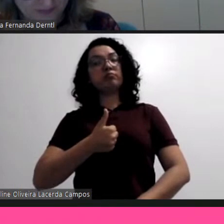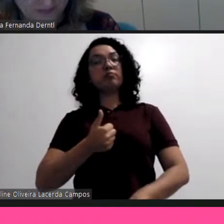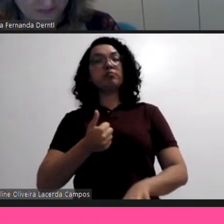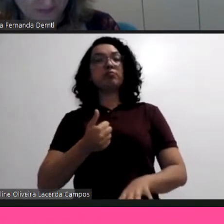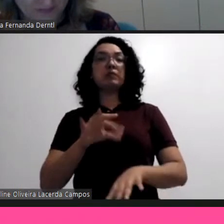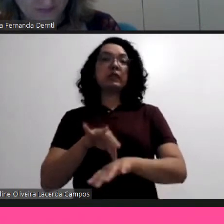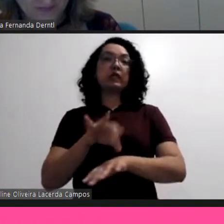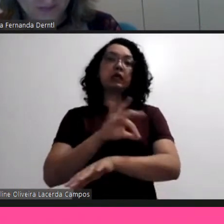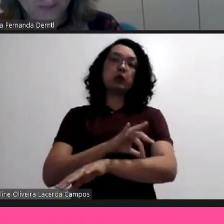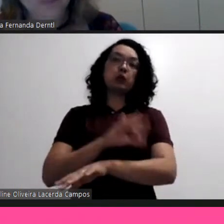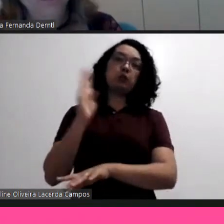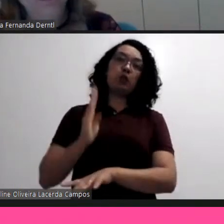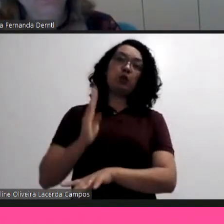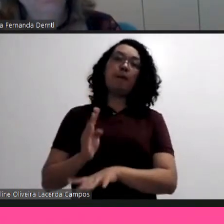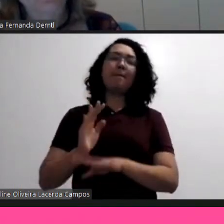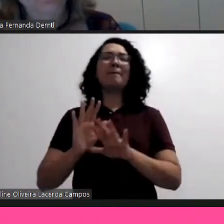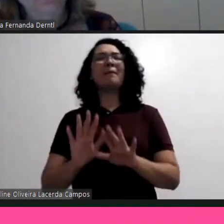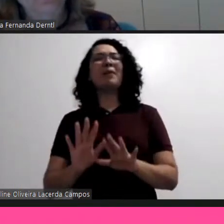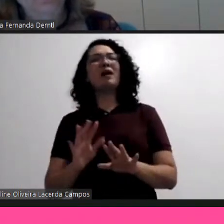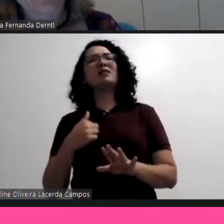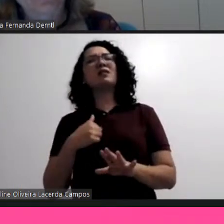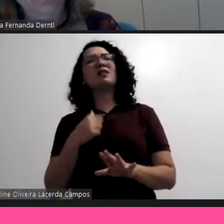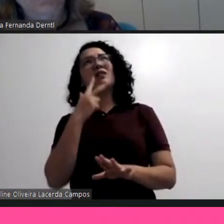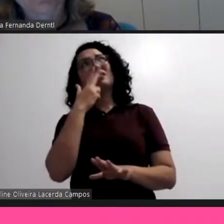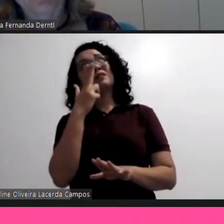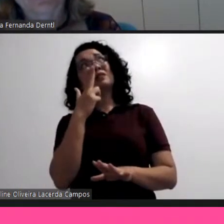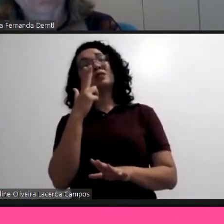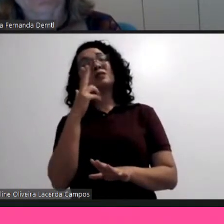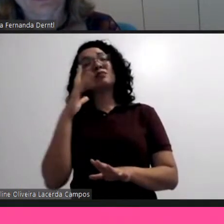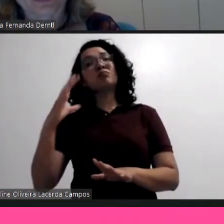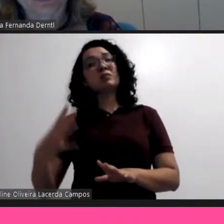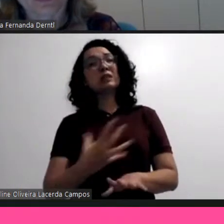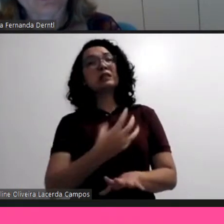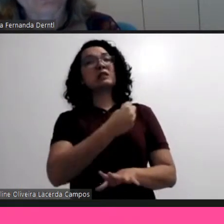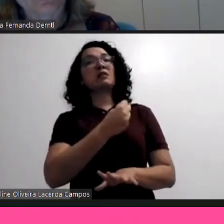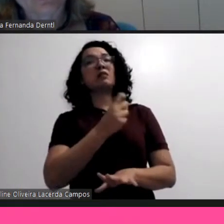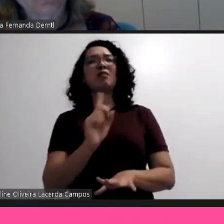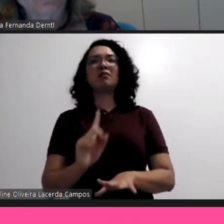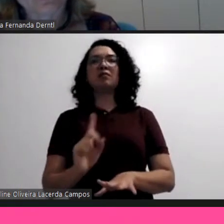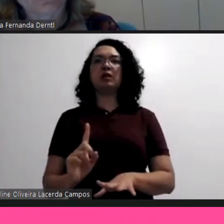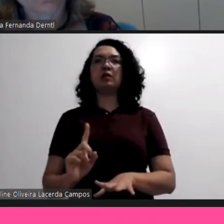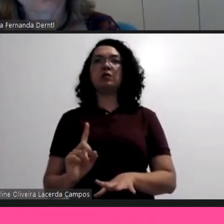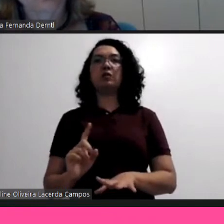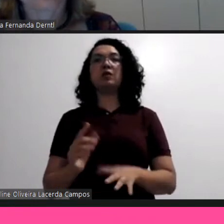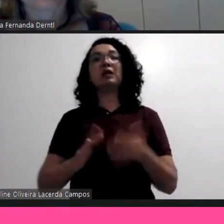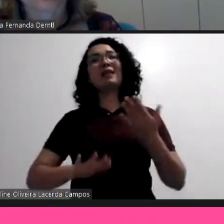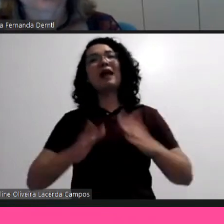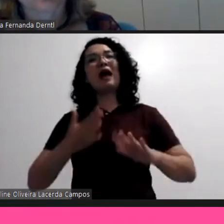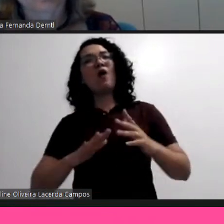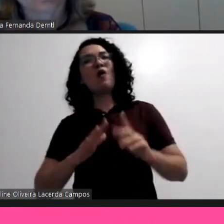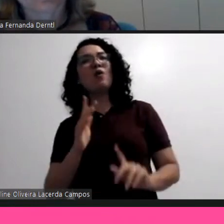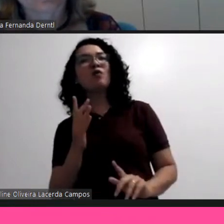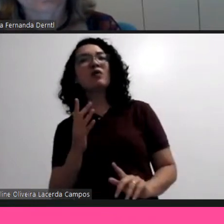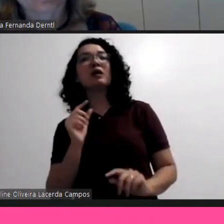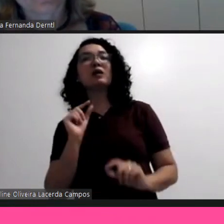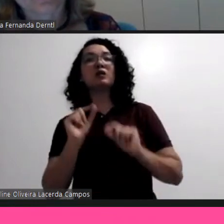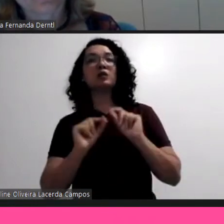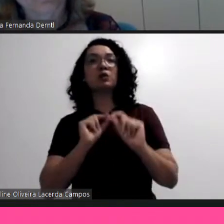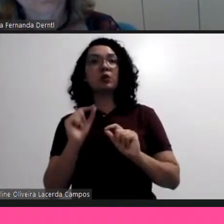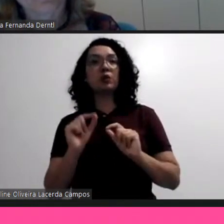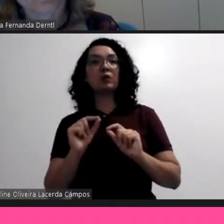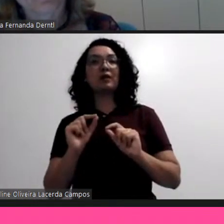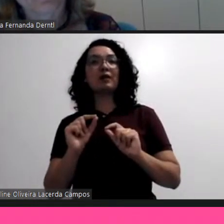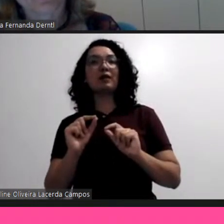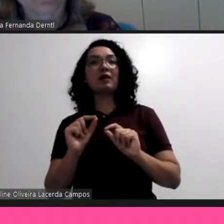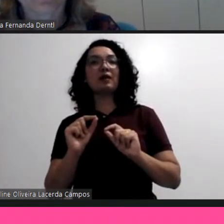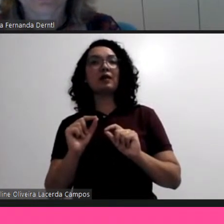ser a resistência. A arquitetura pode se colocar nessa posição de